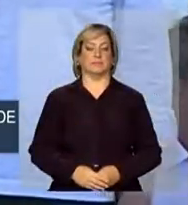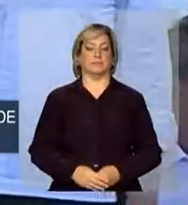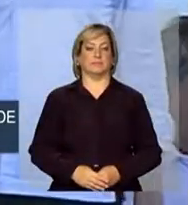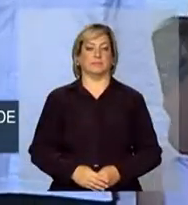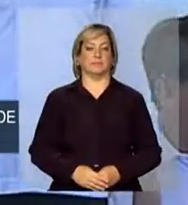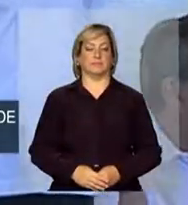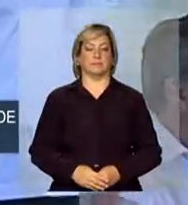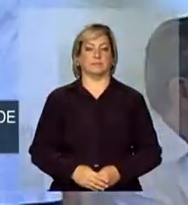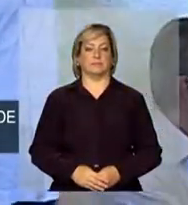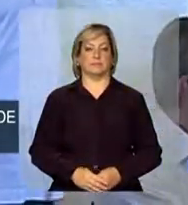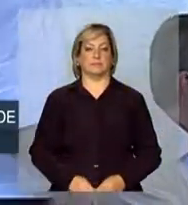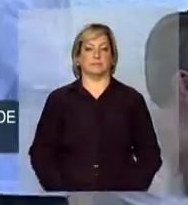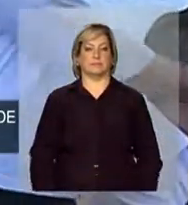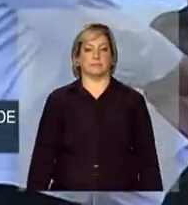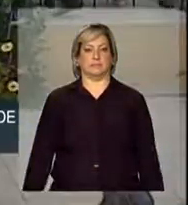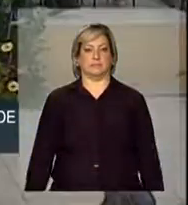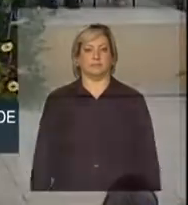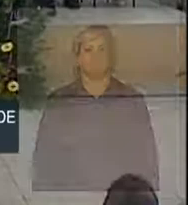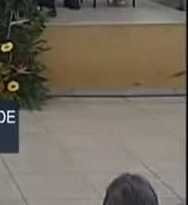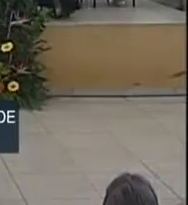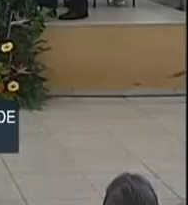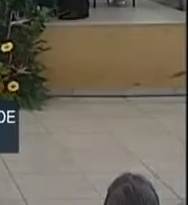E aí